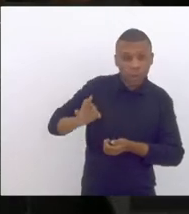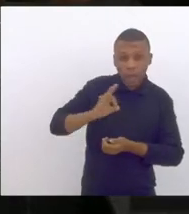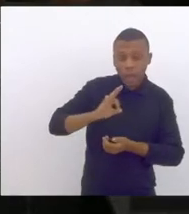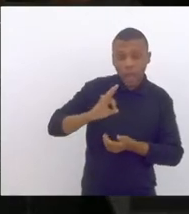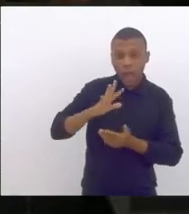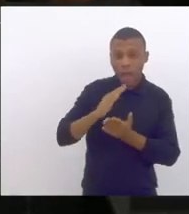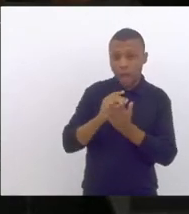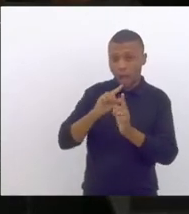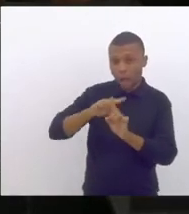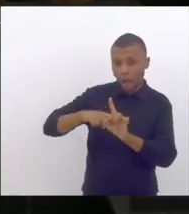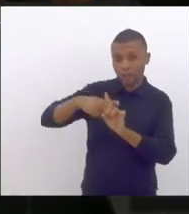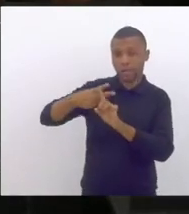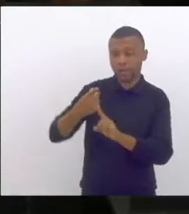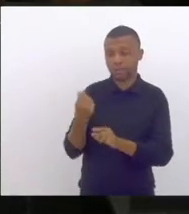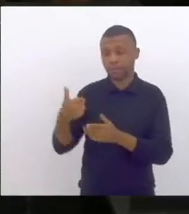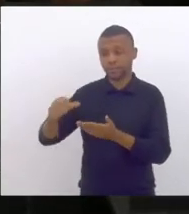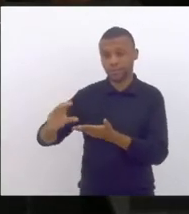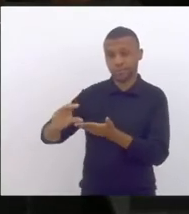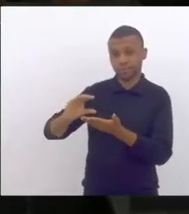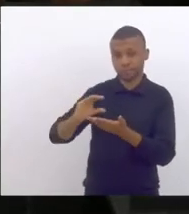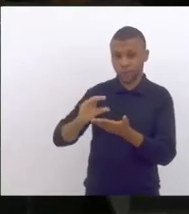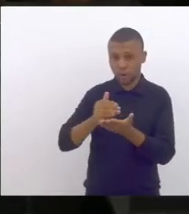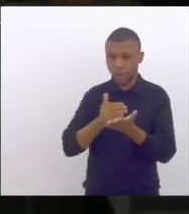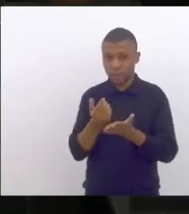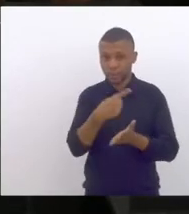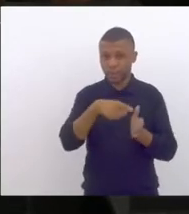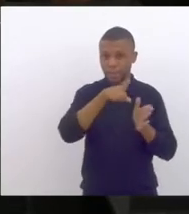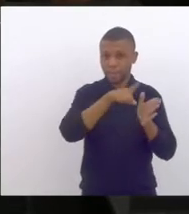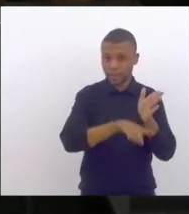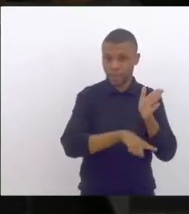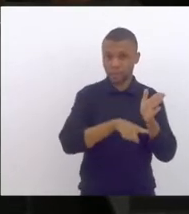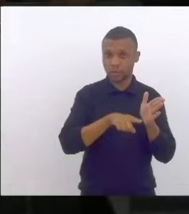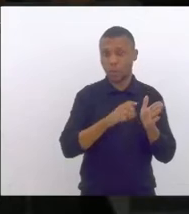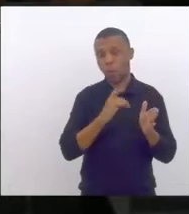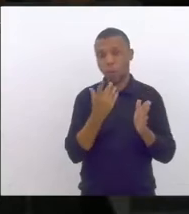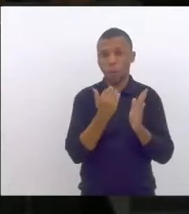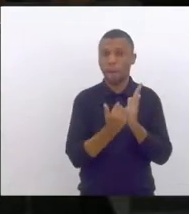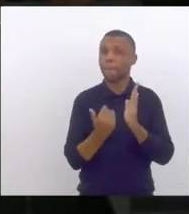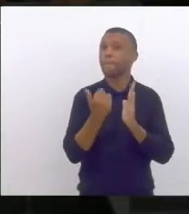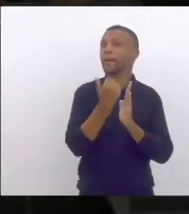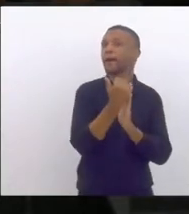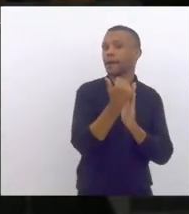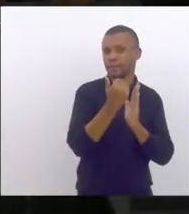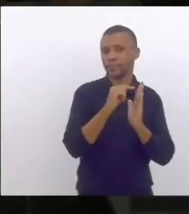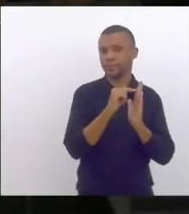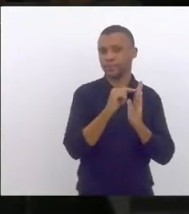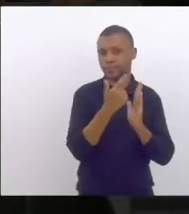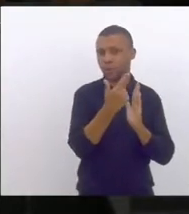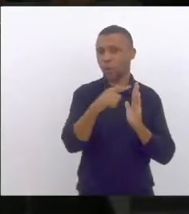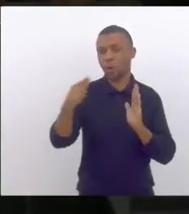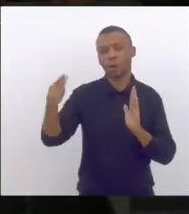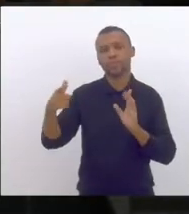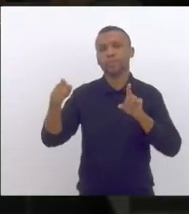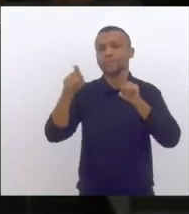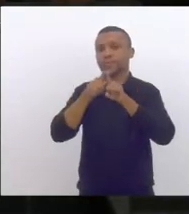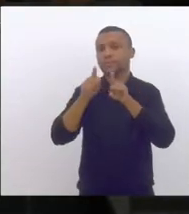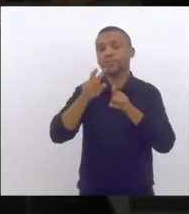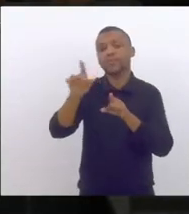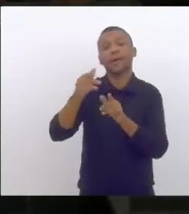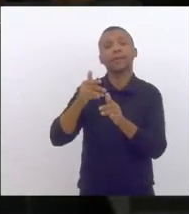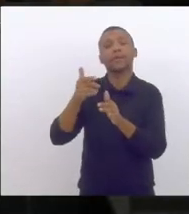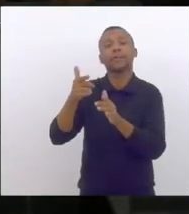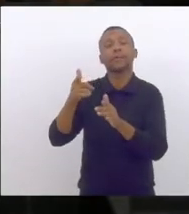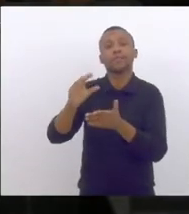mesmo se um passará menos passa a ganhar mais outras passarão a ganhar menos